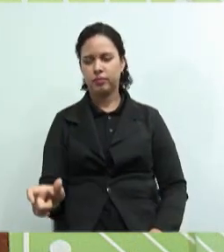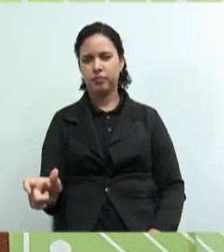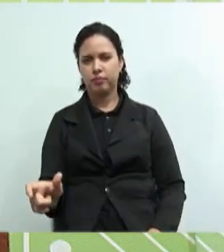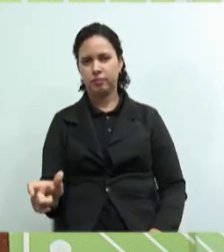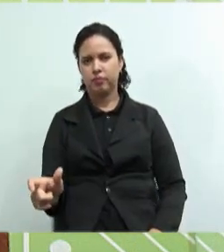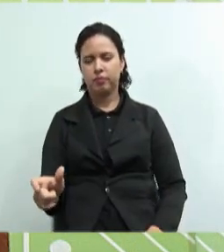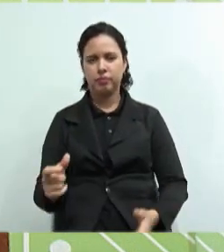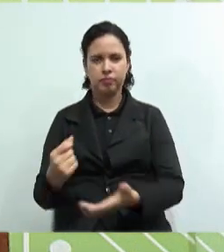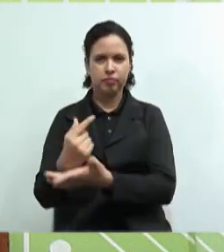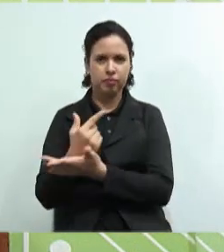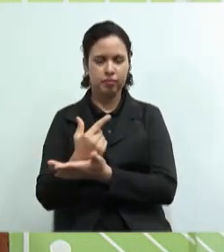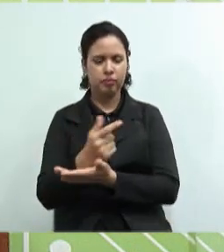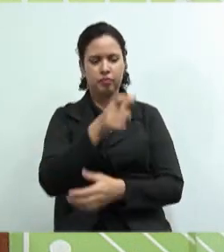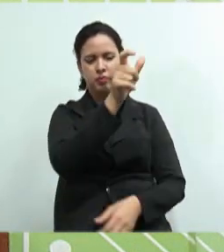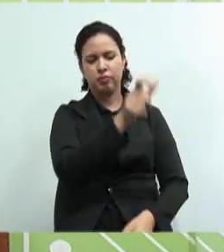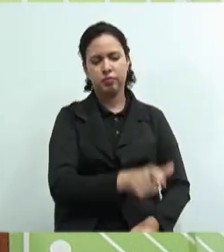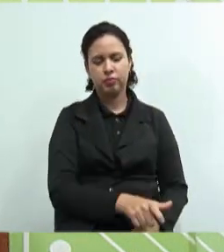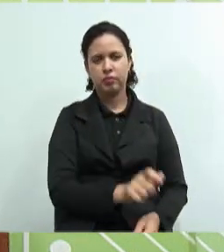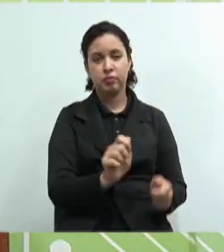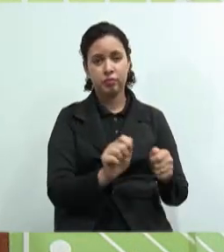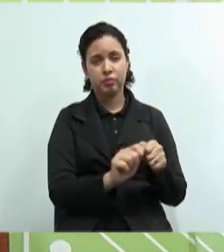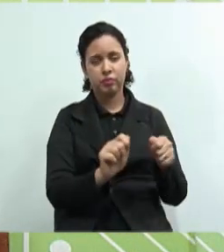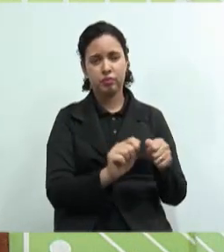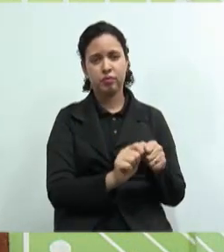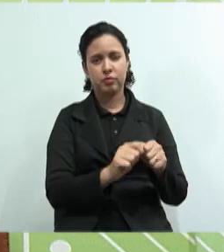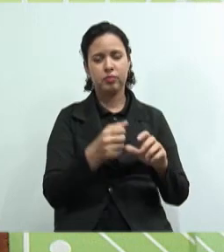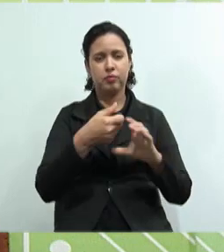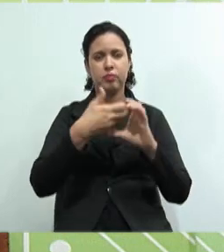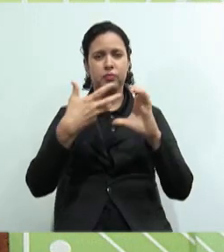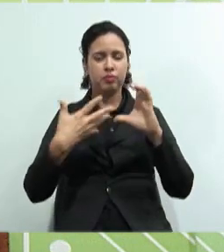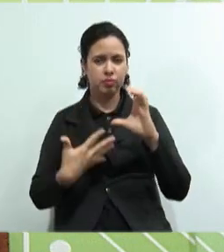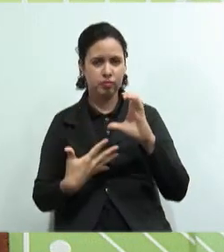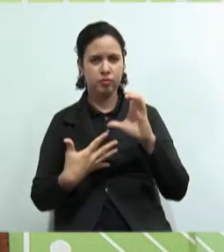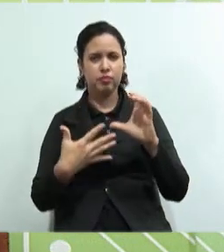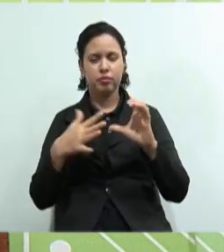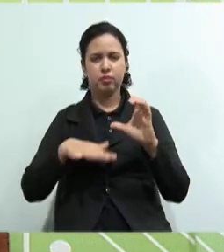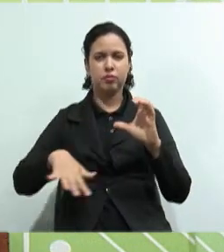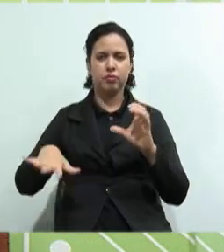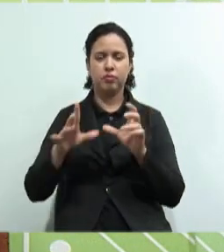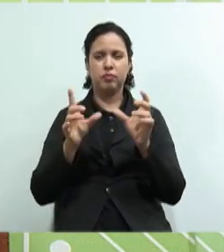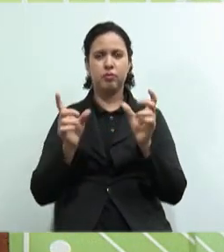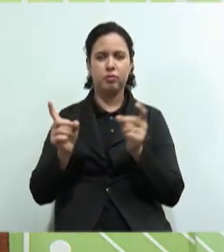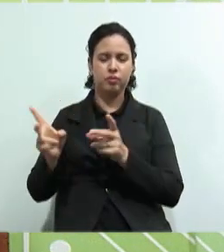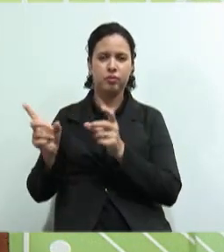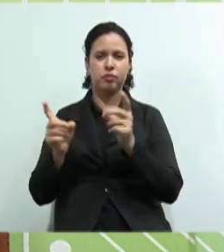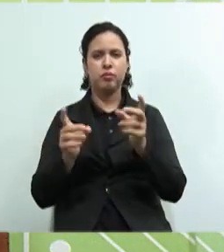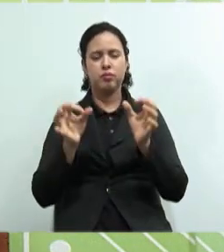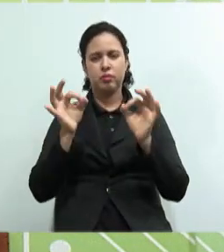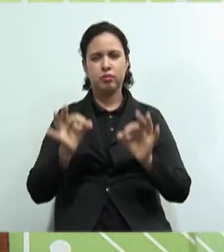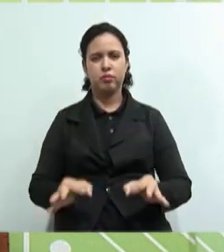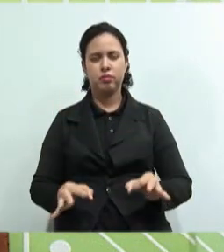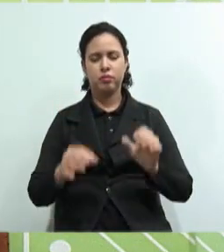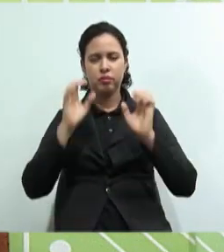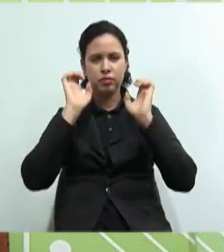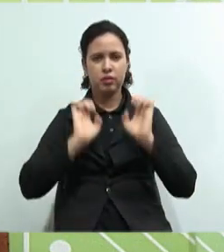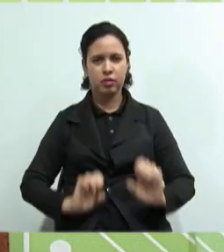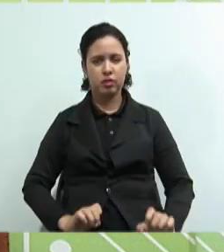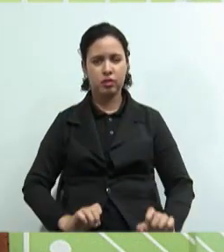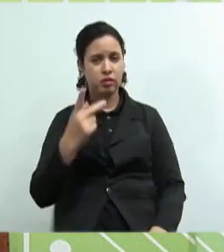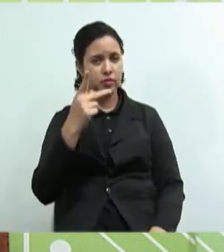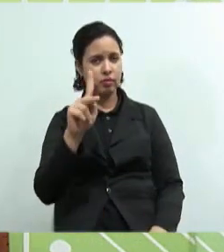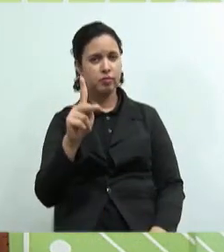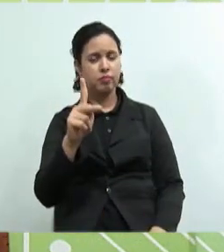produtor. Isso aí caracteriza essa questão do comércio justo e ético. Você quer falar pra gente, na sua cidade tem essa